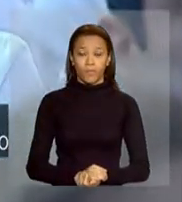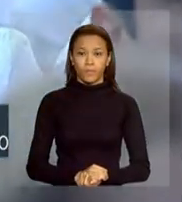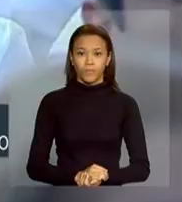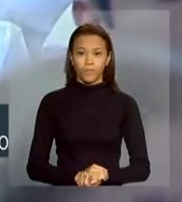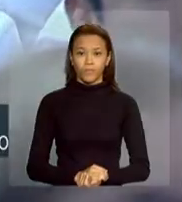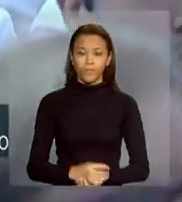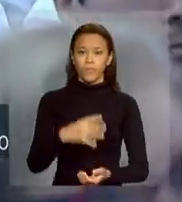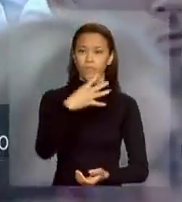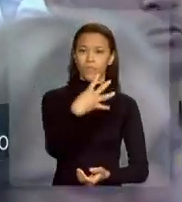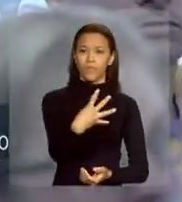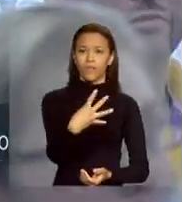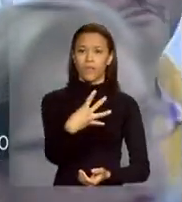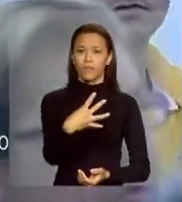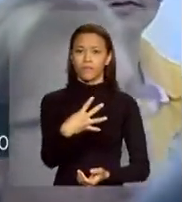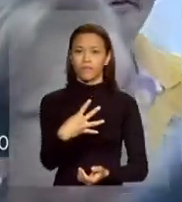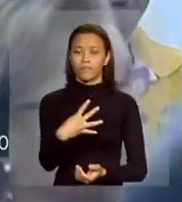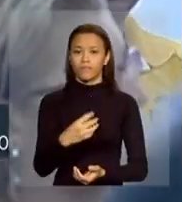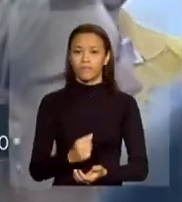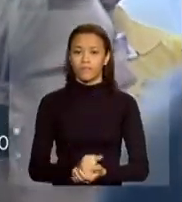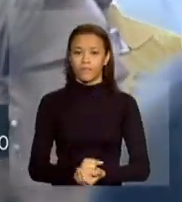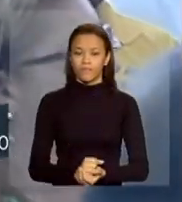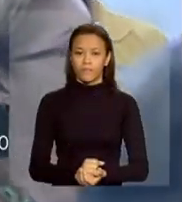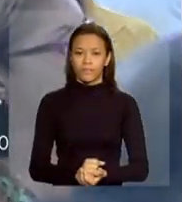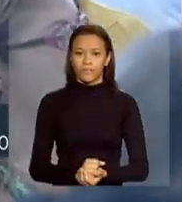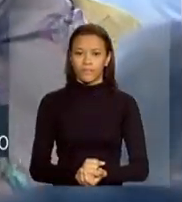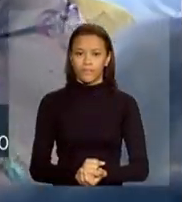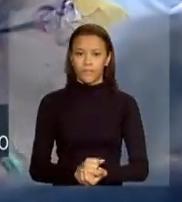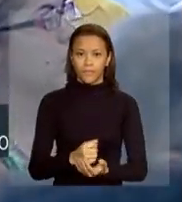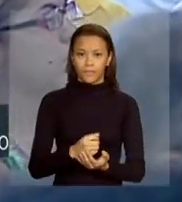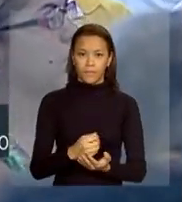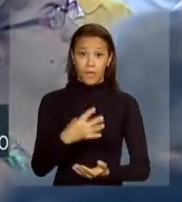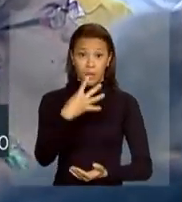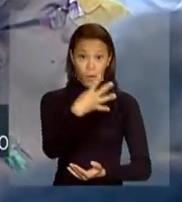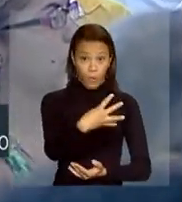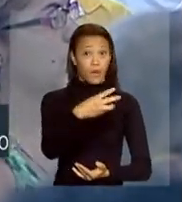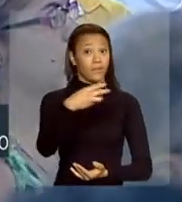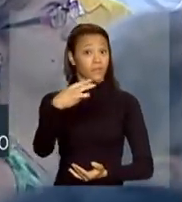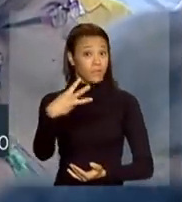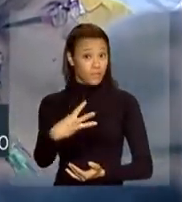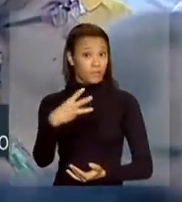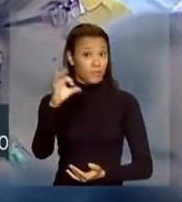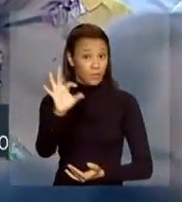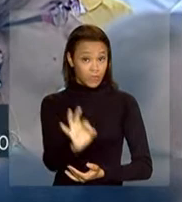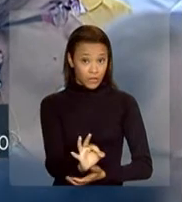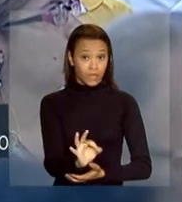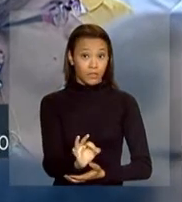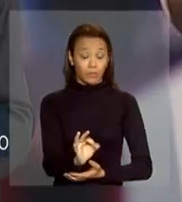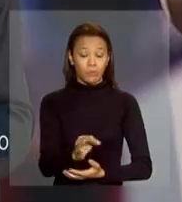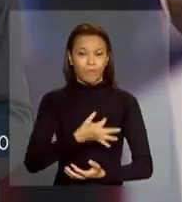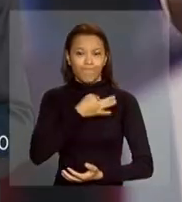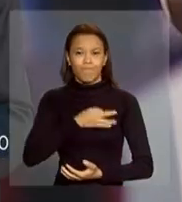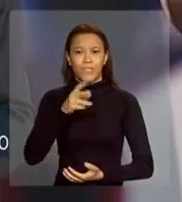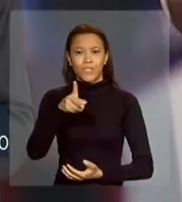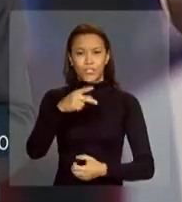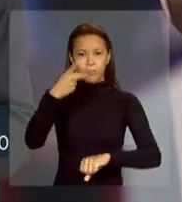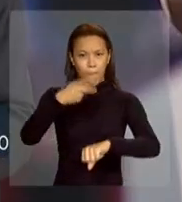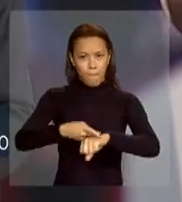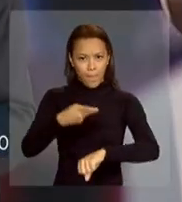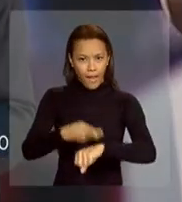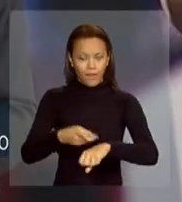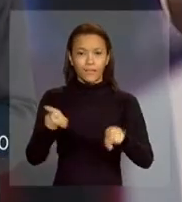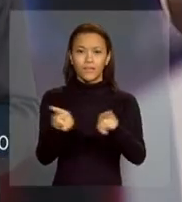a 40 e quarenta e três por cento das medalhas de prata e